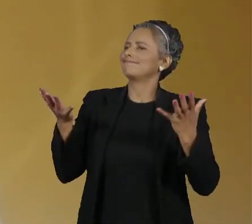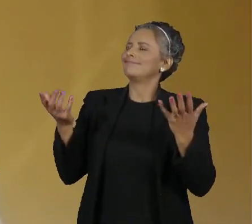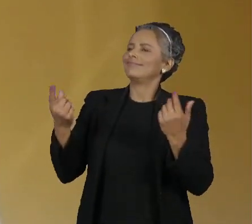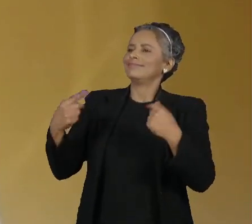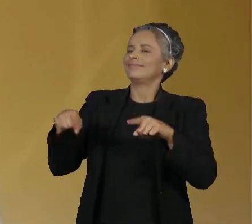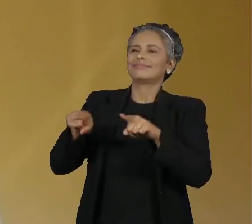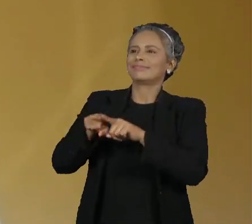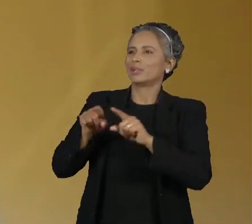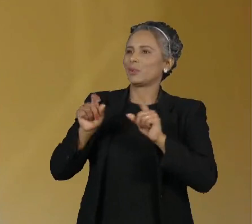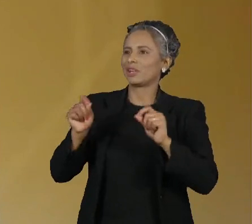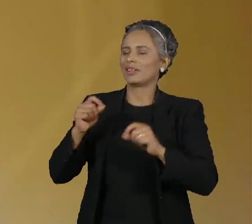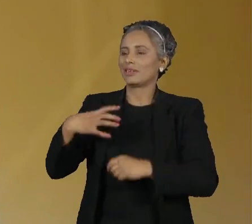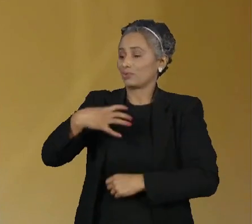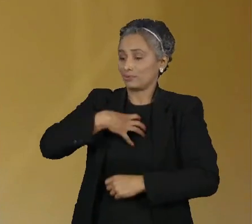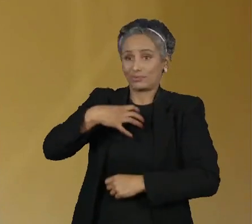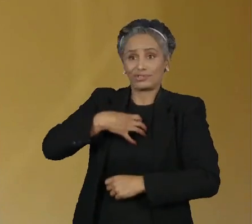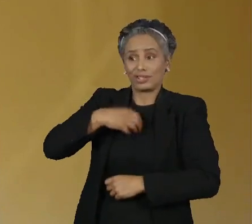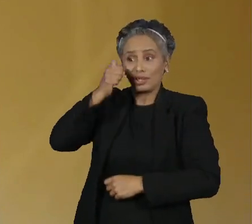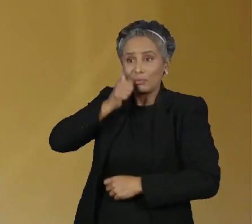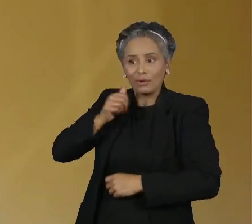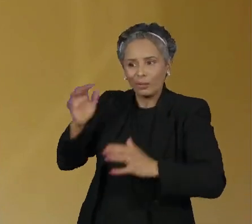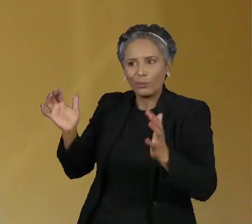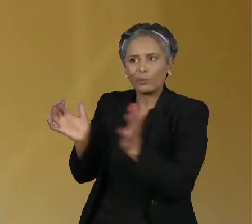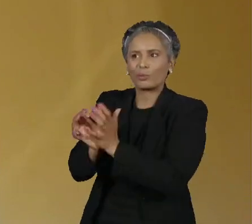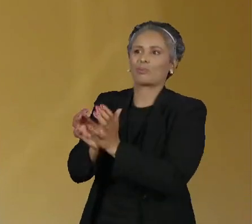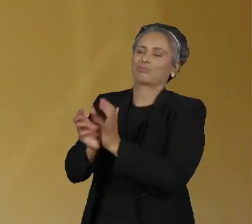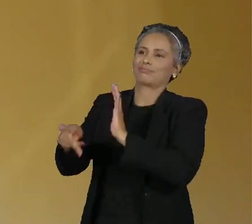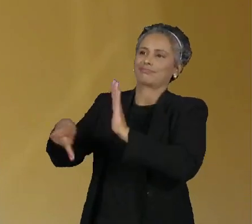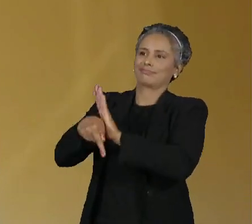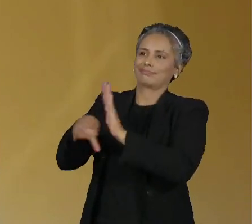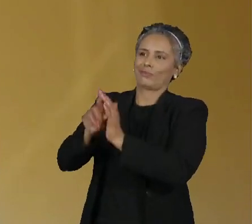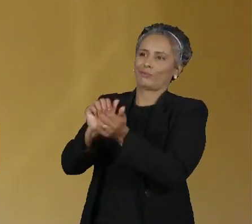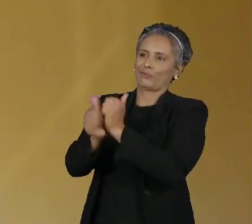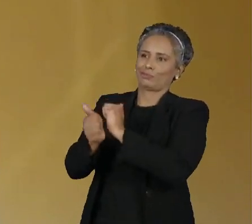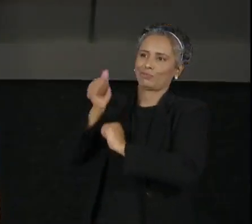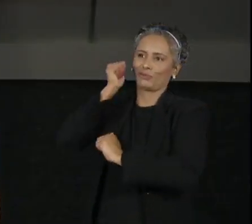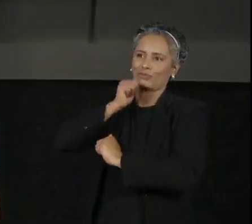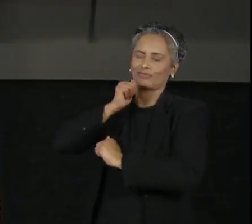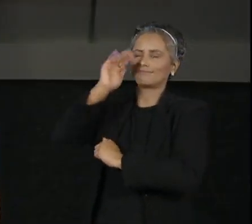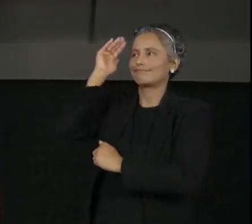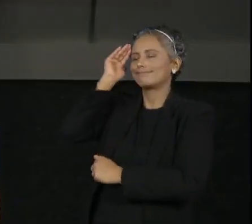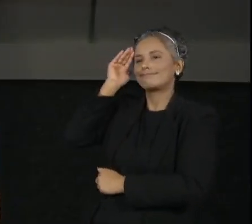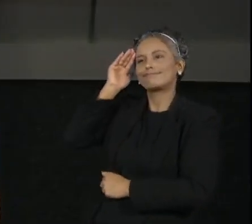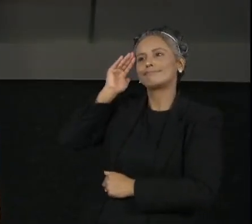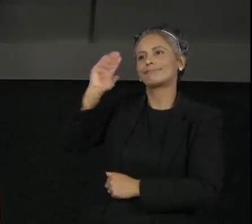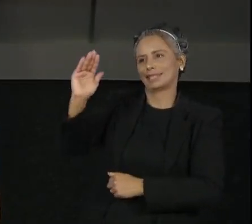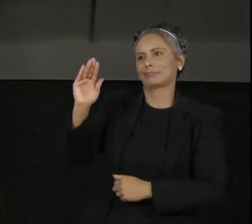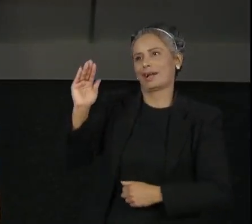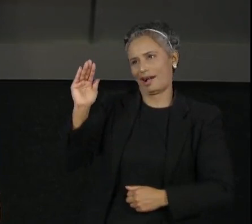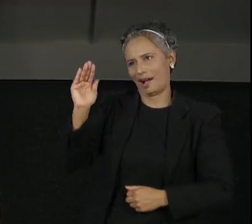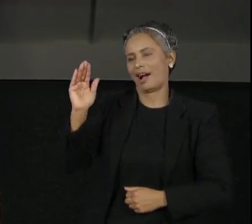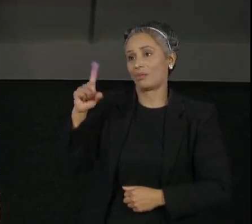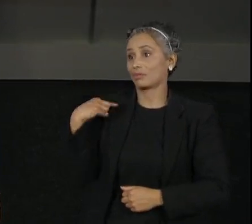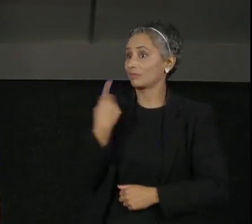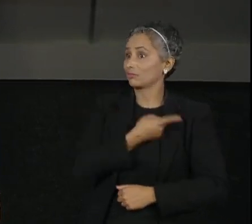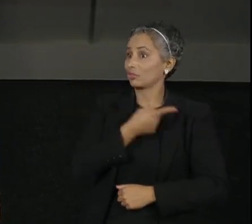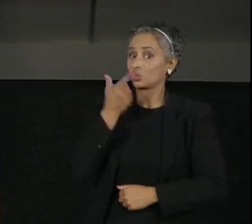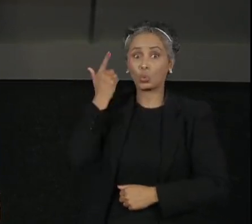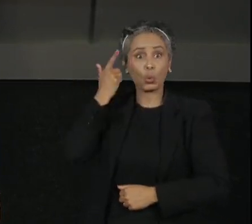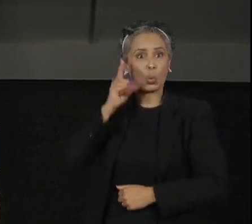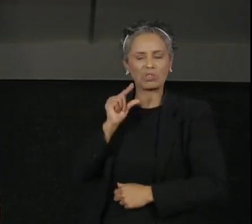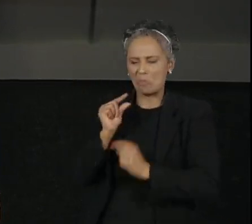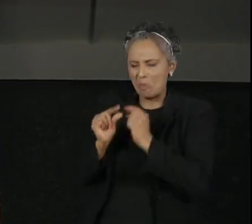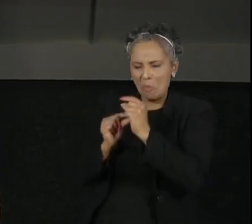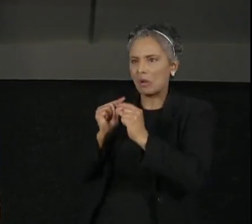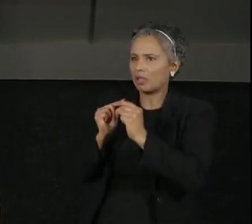ali na questão do futebol feminino. Eu acho que essa questão é primordial para que a gente avance de uma maneira mais rápida